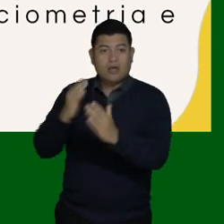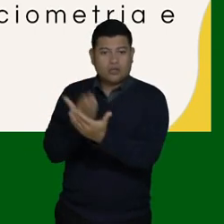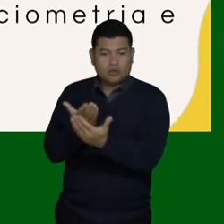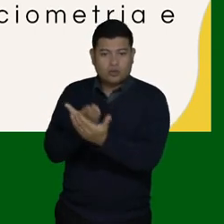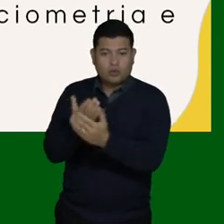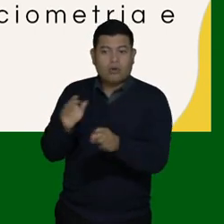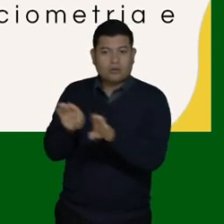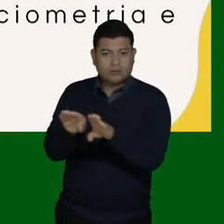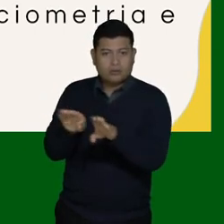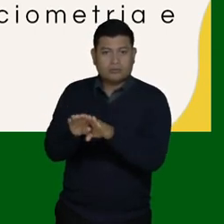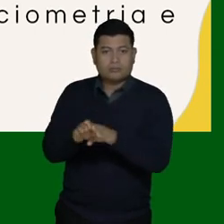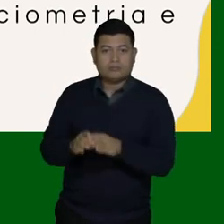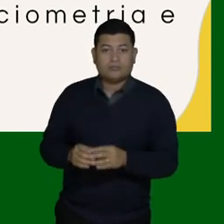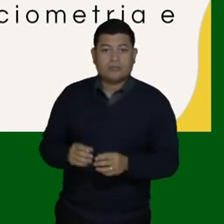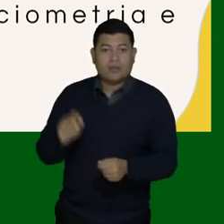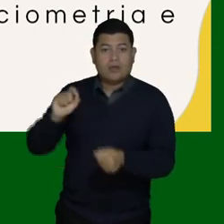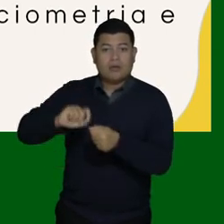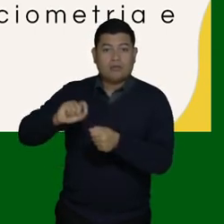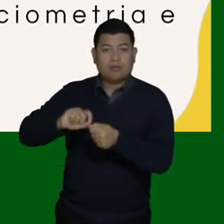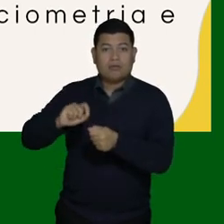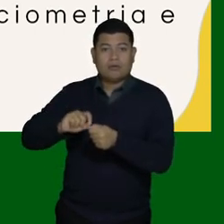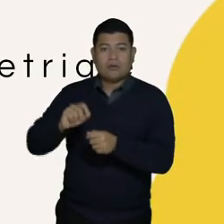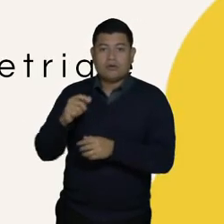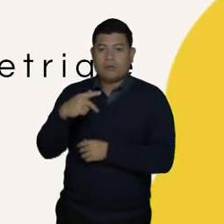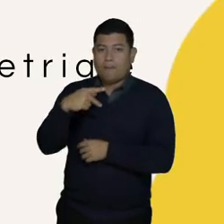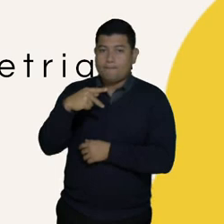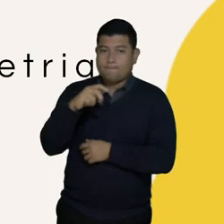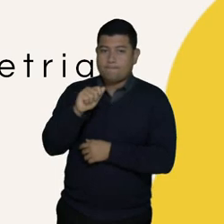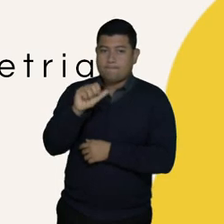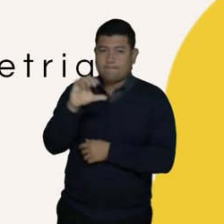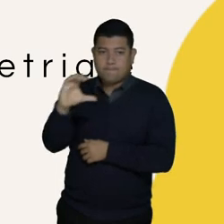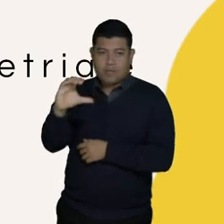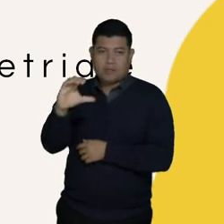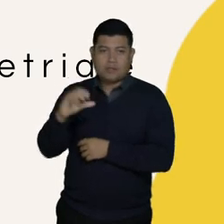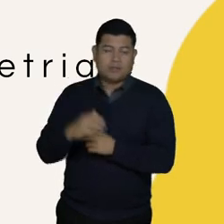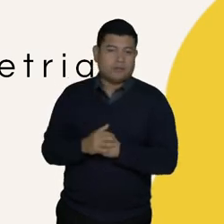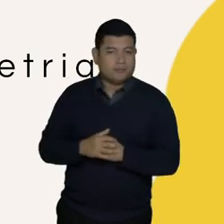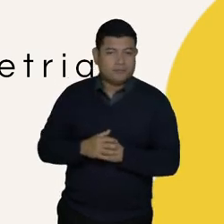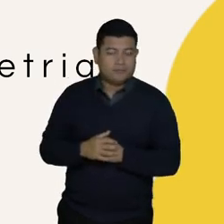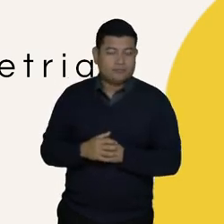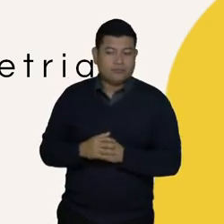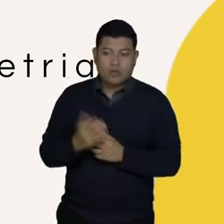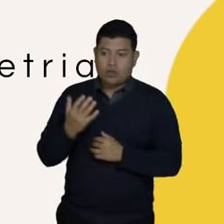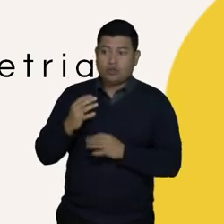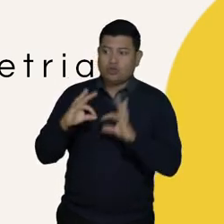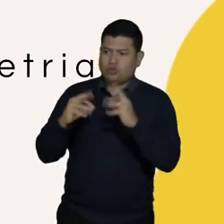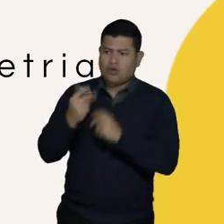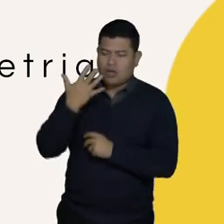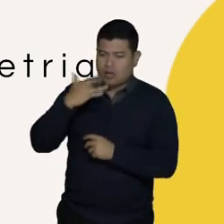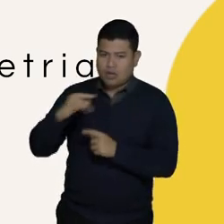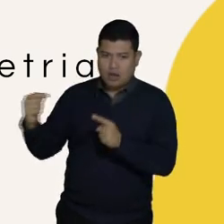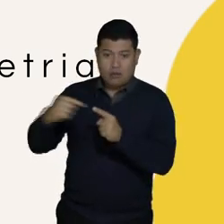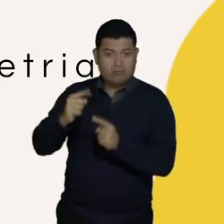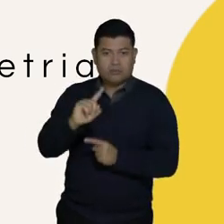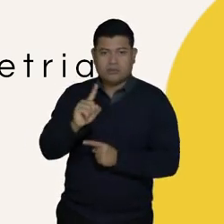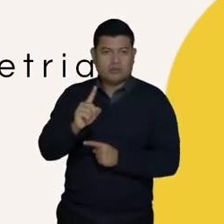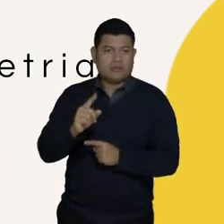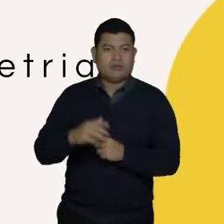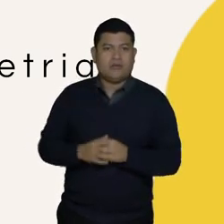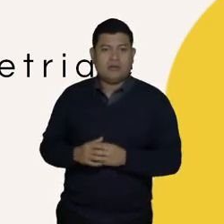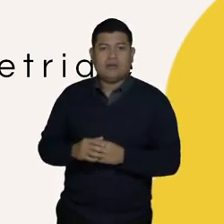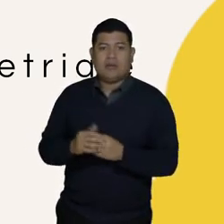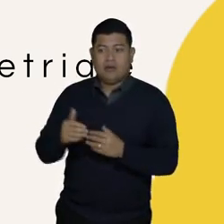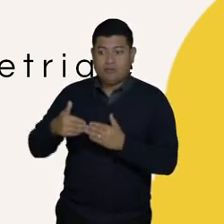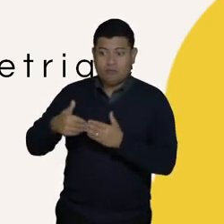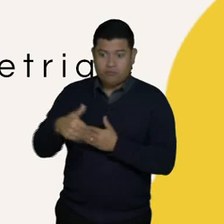do processamento auditivo central que é o PAC a criança não são todas que vão pro pac tá vai pro pack